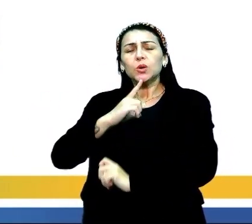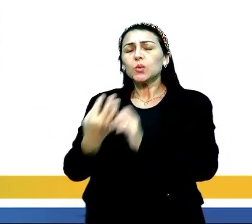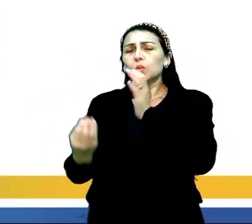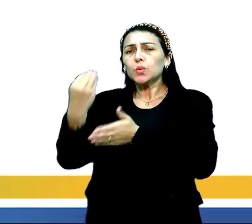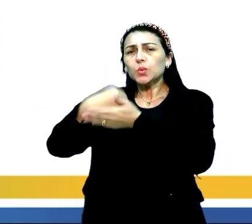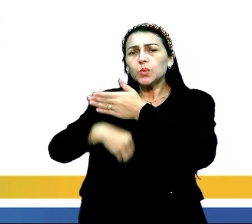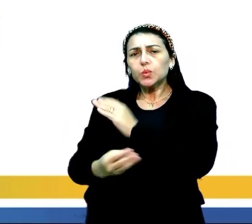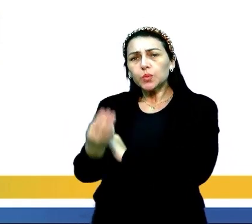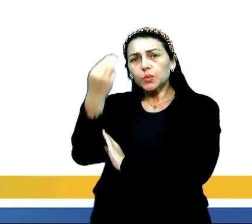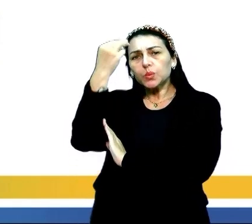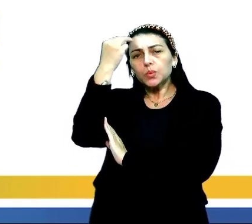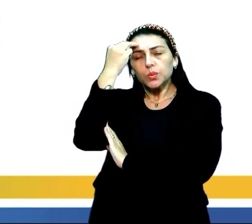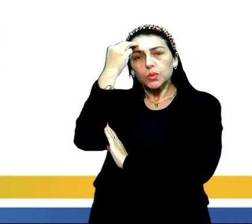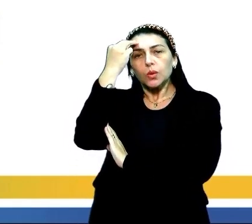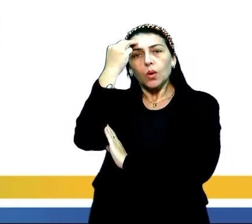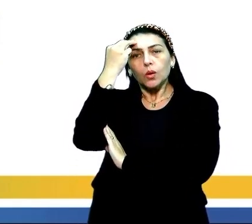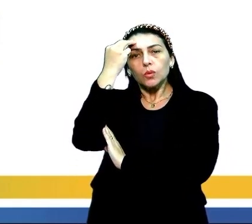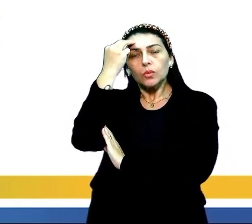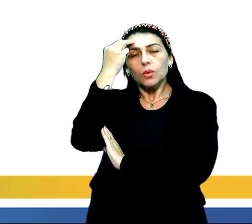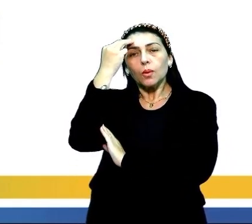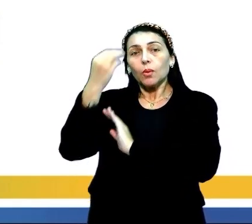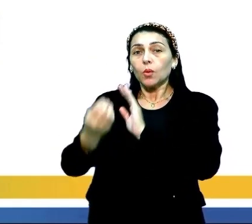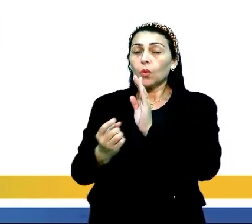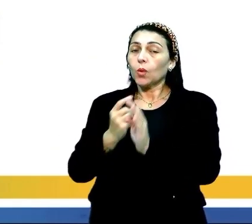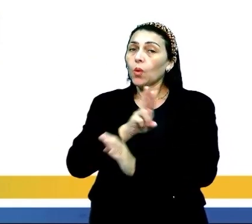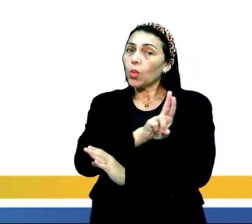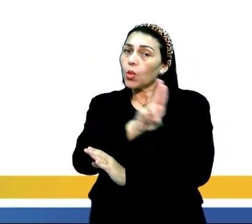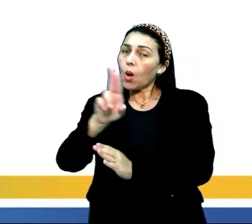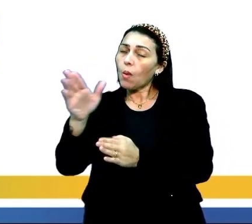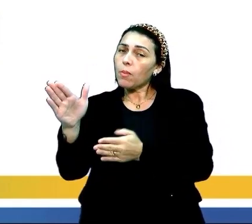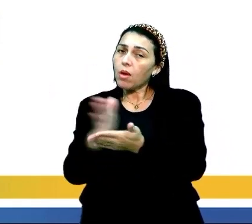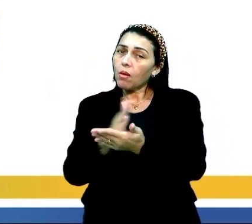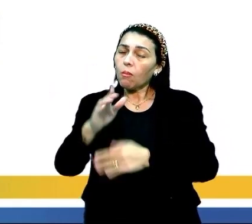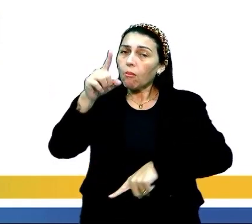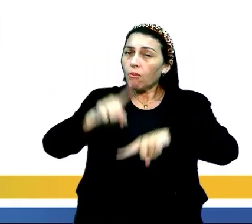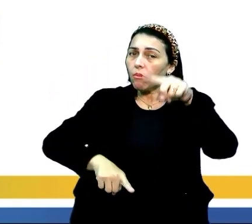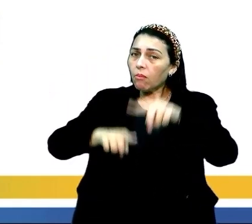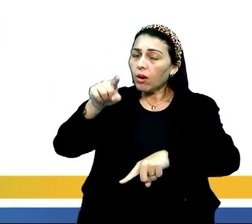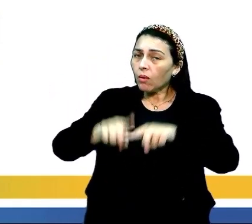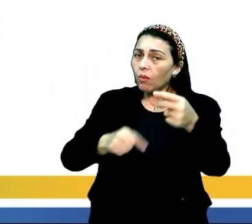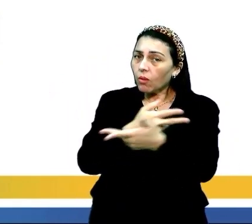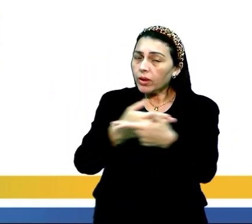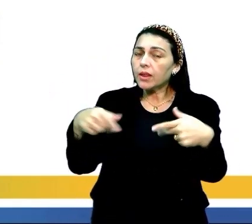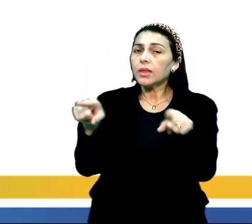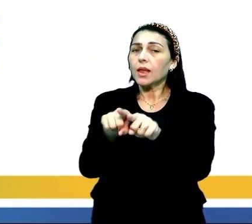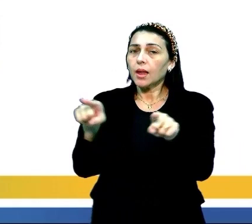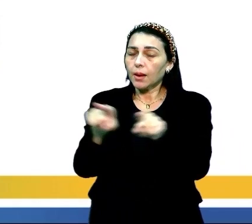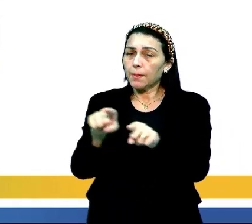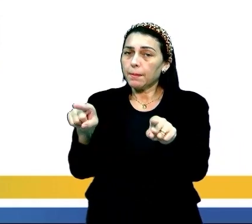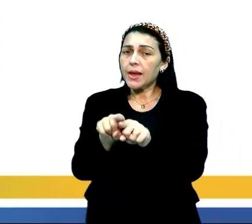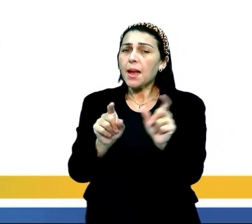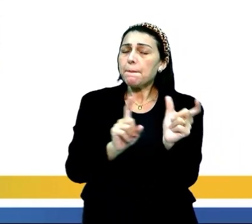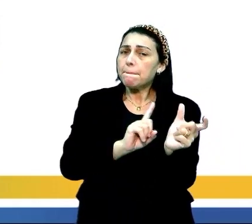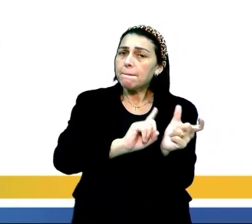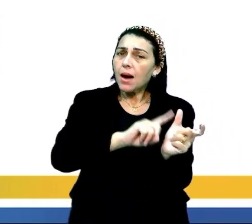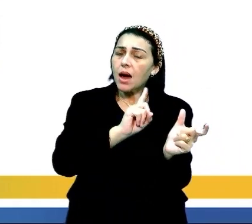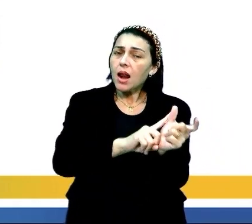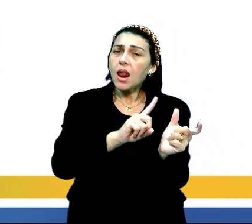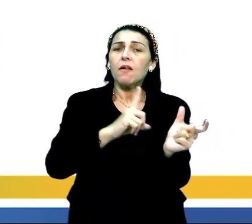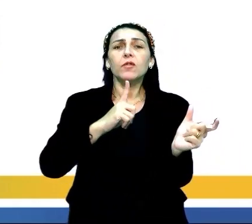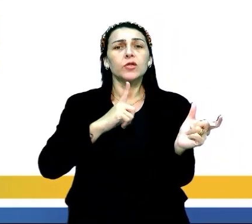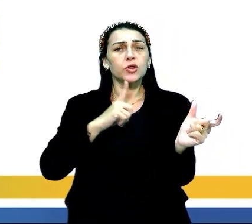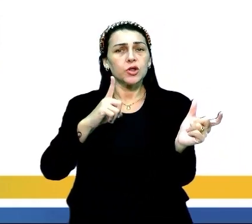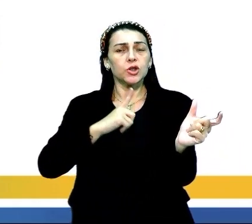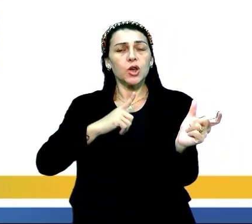memória, quando pronunciavam o nome de alguma coisa e quando segundo essa palavra, moviam